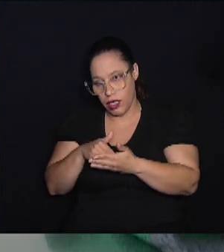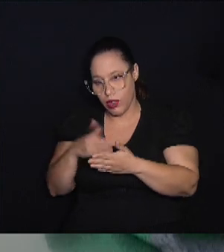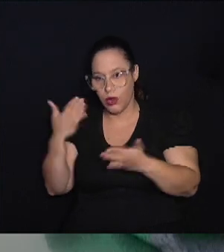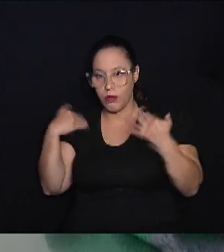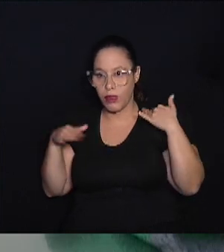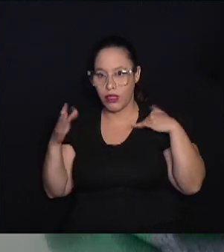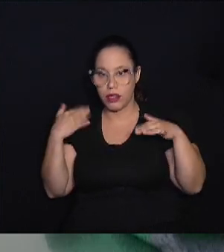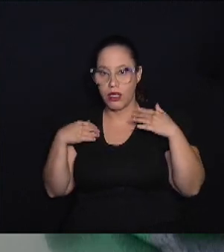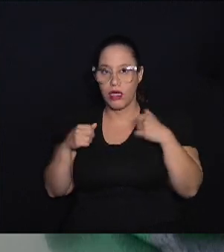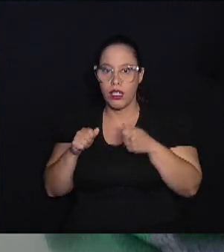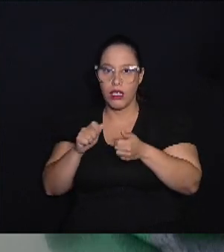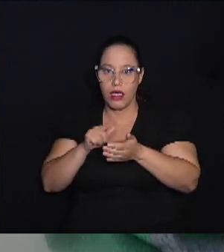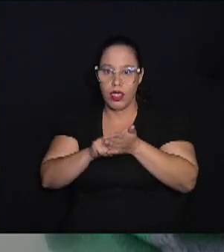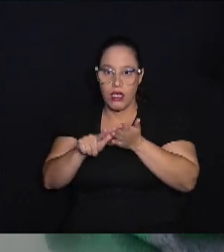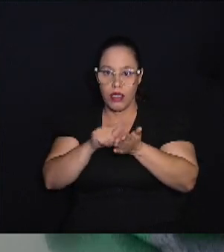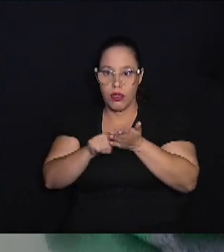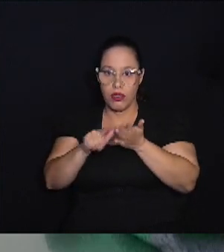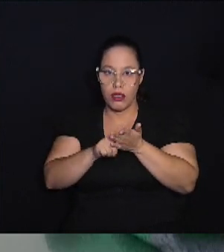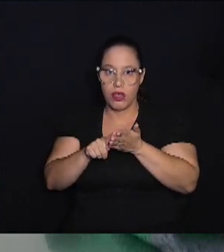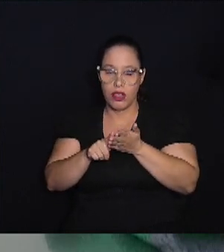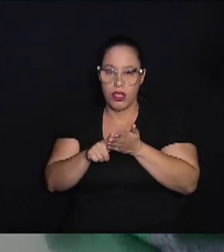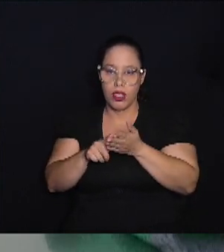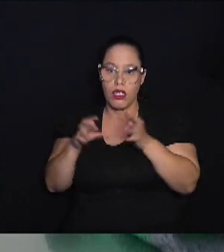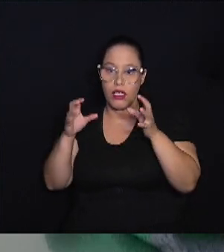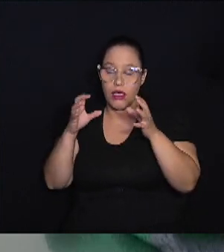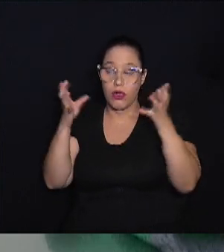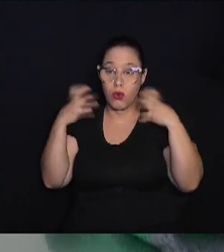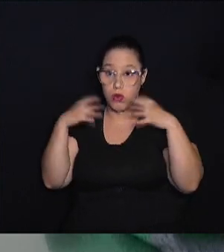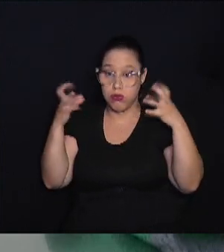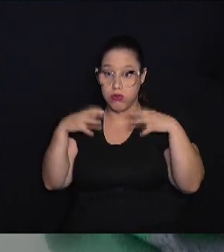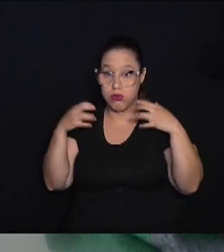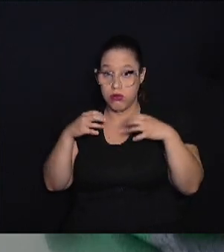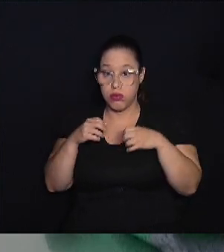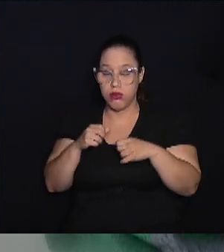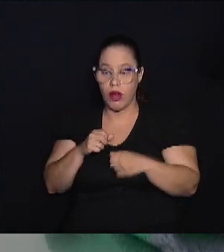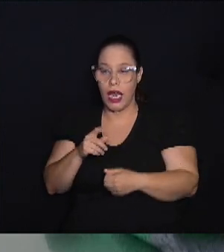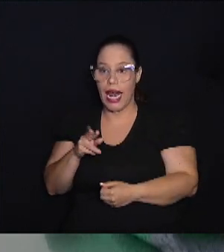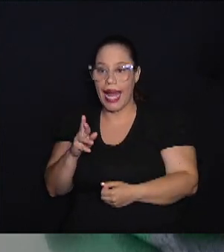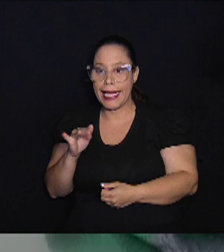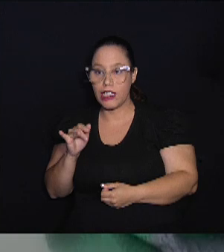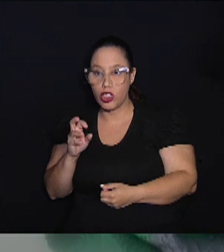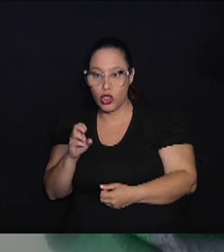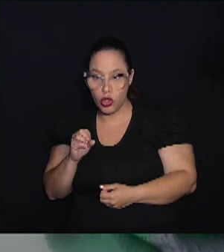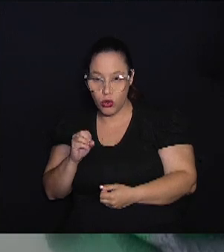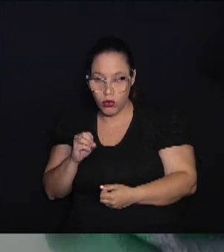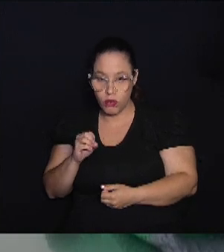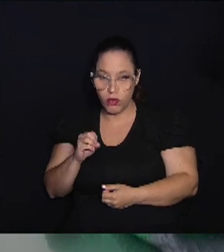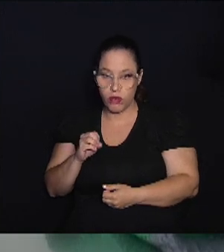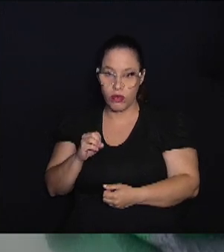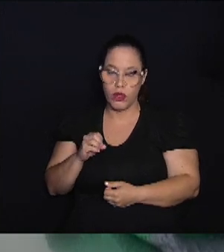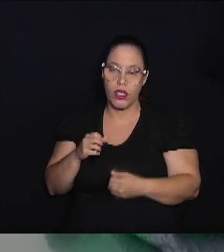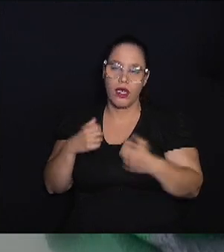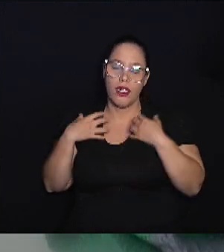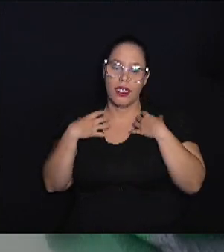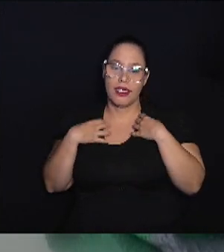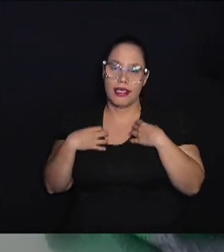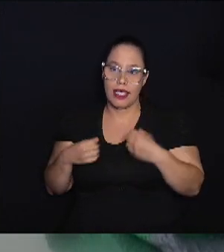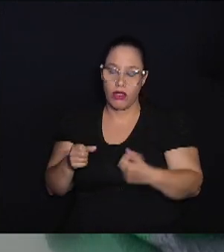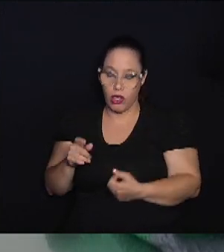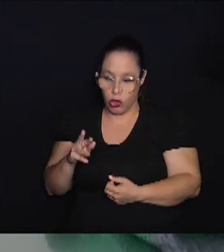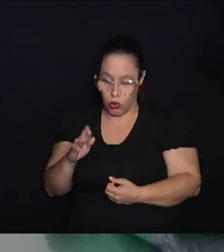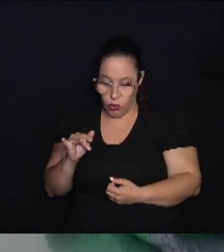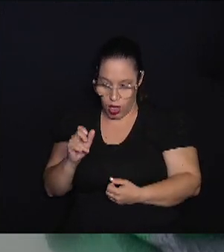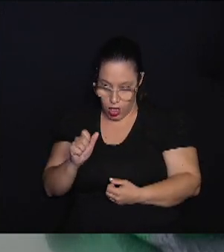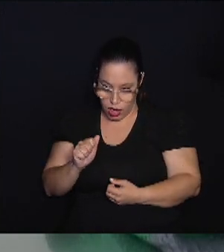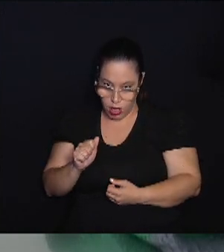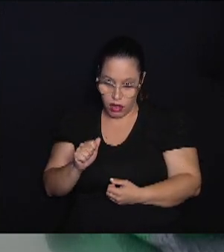vezes as pessoas não querem dar o banho, então passa um lencinho umedecido, hipoalergênico, seca bem com toalha e depois seca